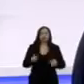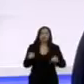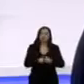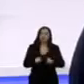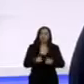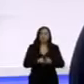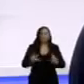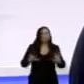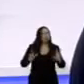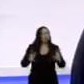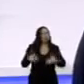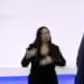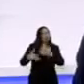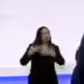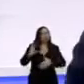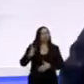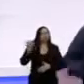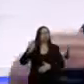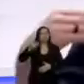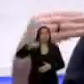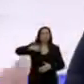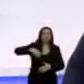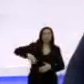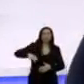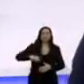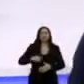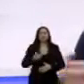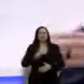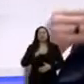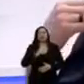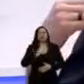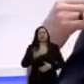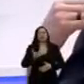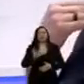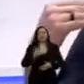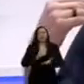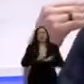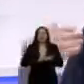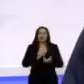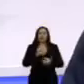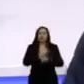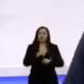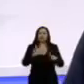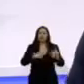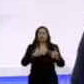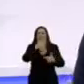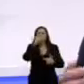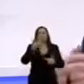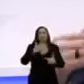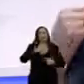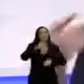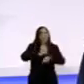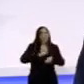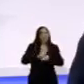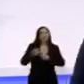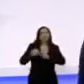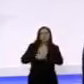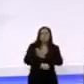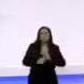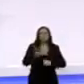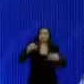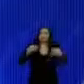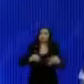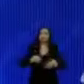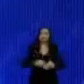todo o processo acontece no Maranhão o emprego de pessoas que estão na extrema pobreza e de